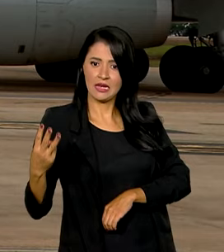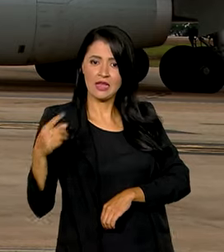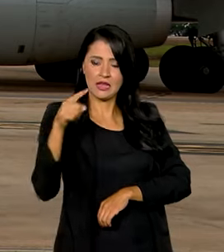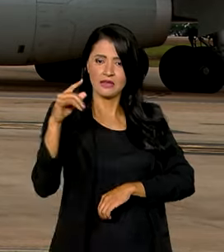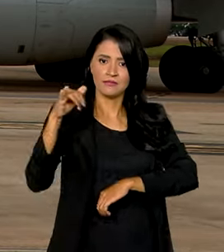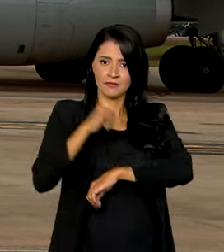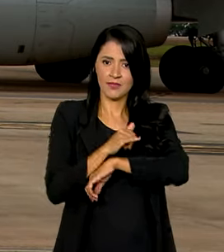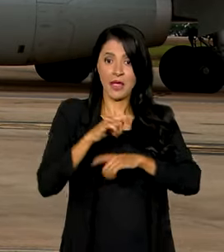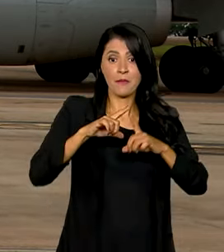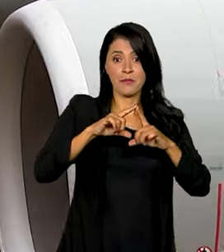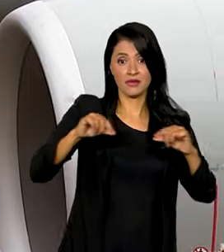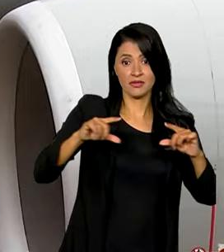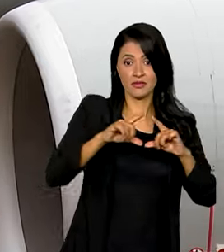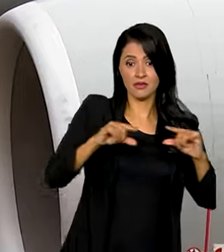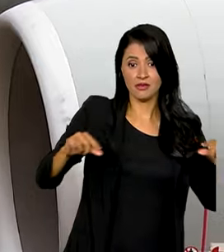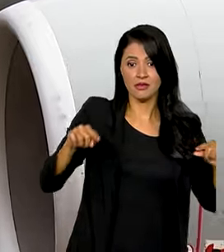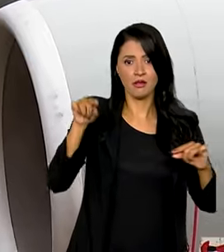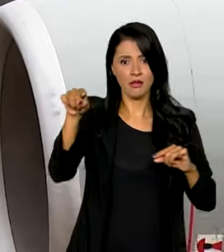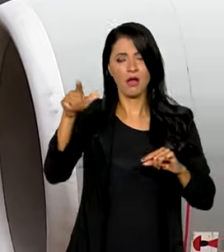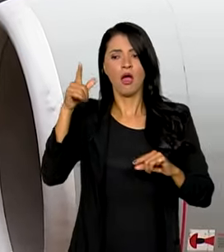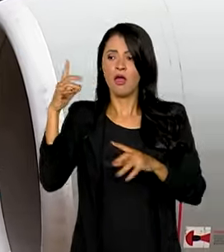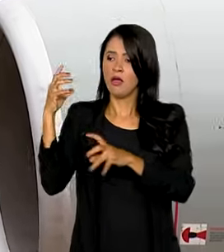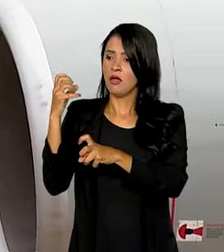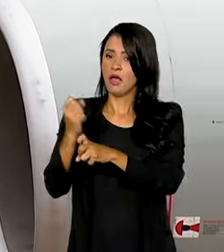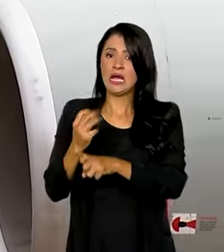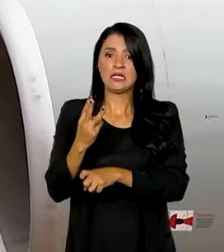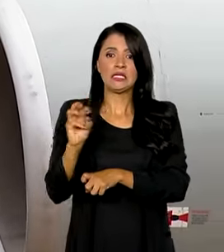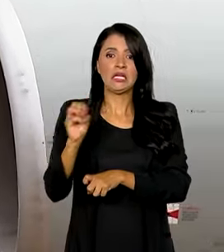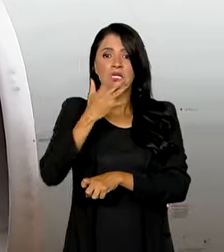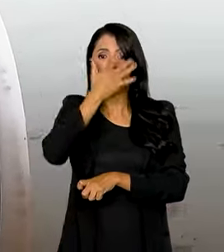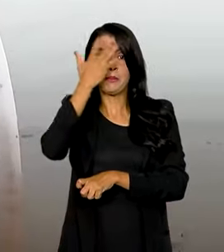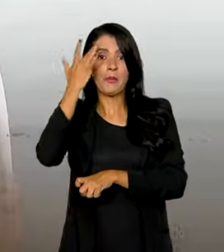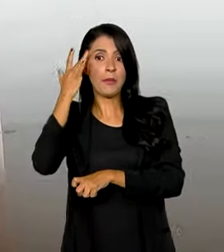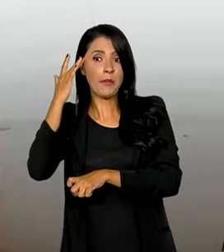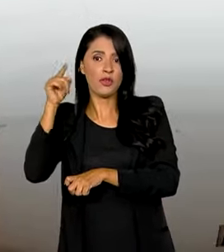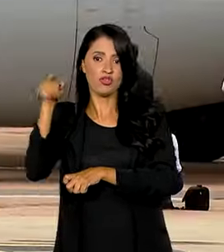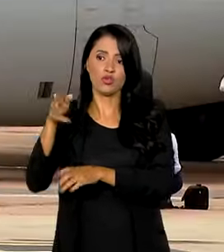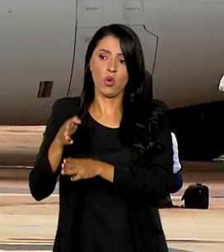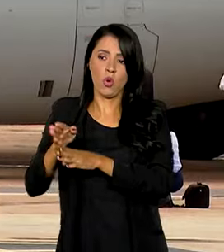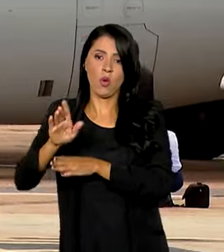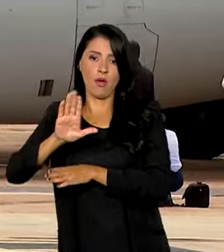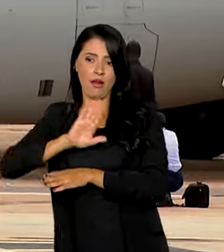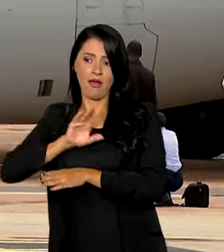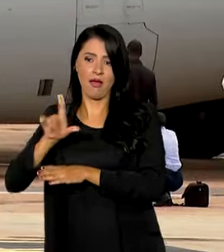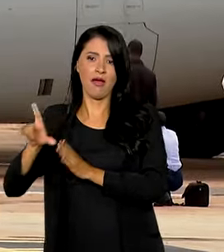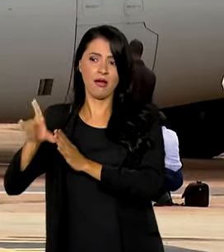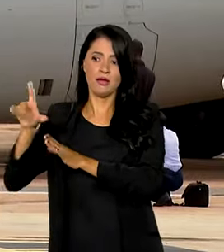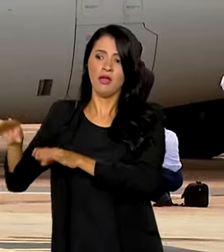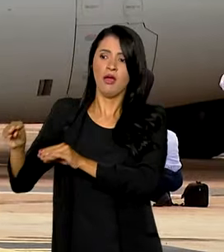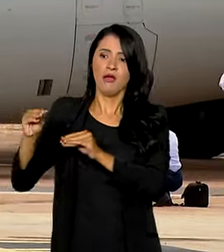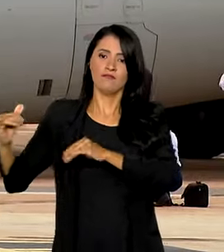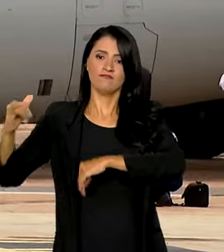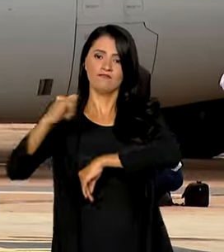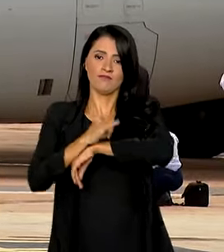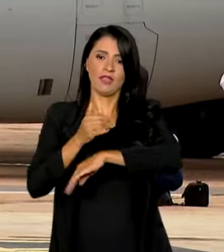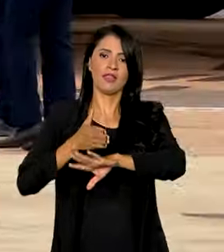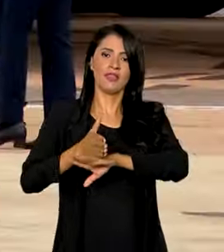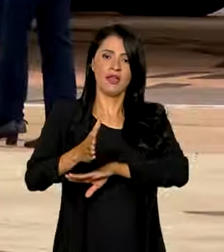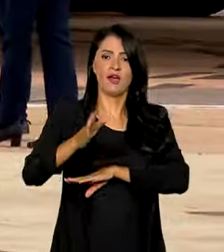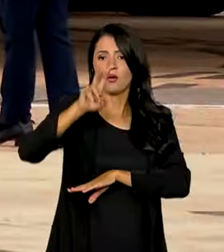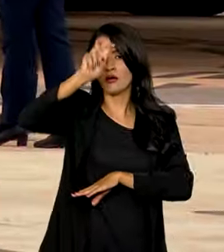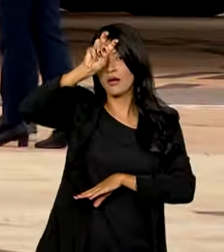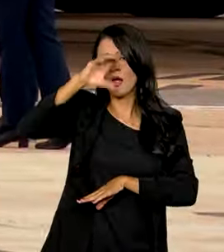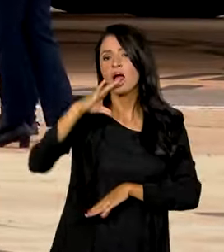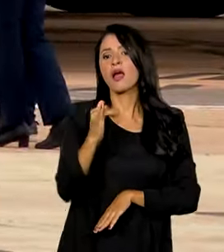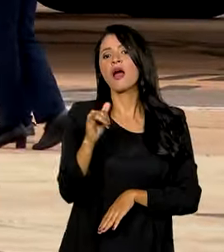aérea de Brasília ela trouxe 30 repatriados da Faixa de Gaza que embarcaram em Cairo no Egito